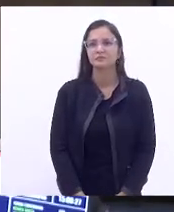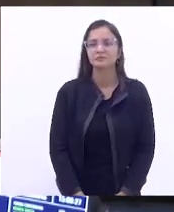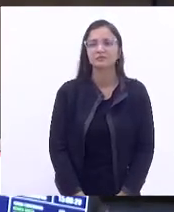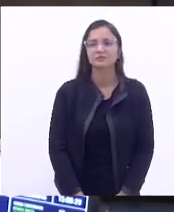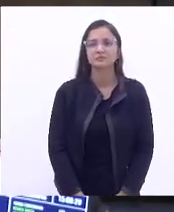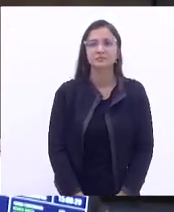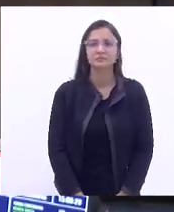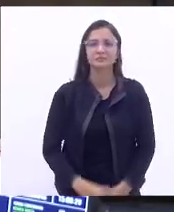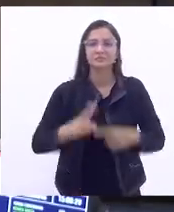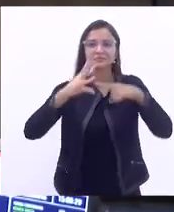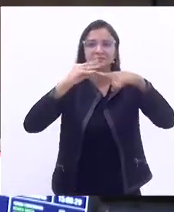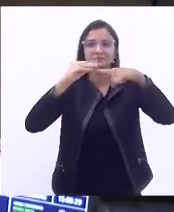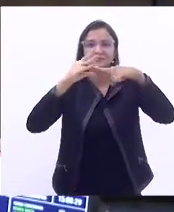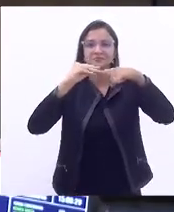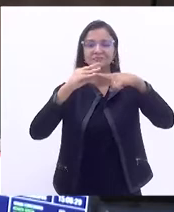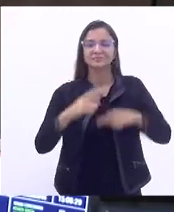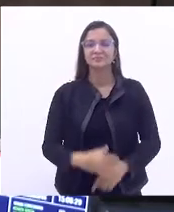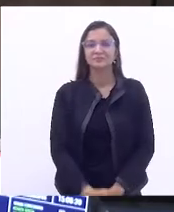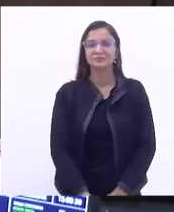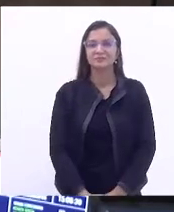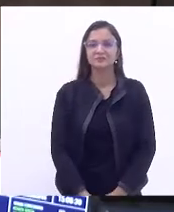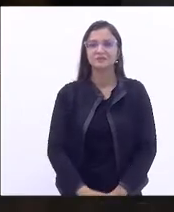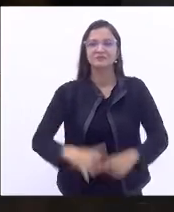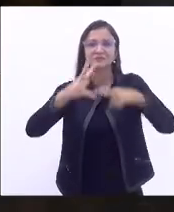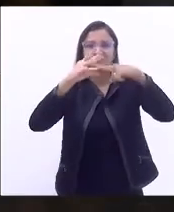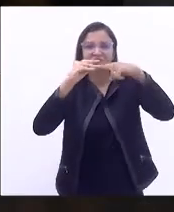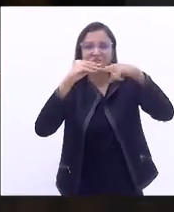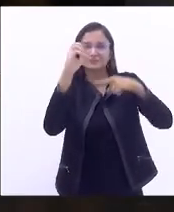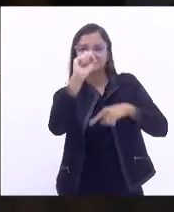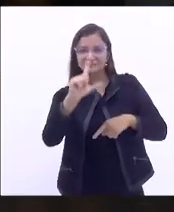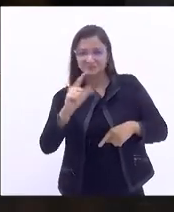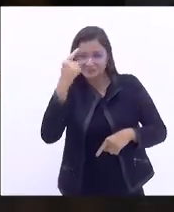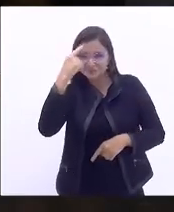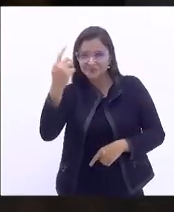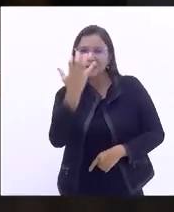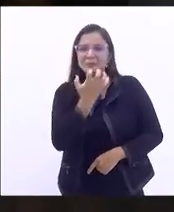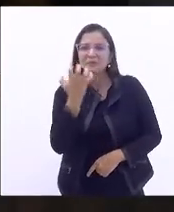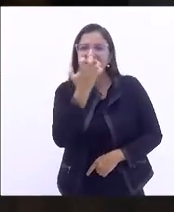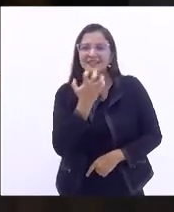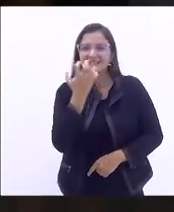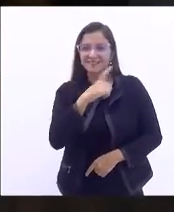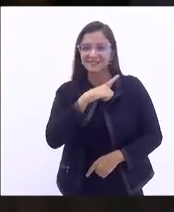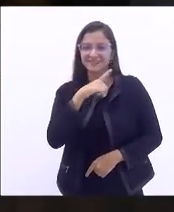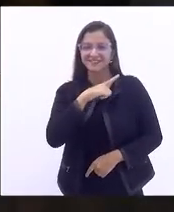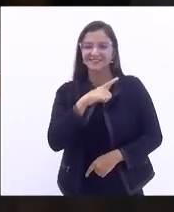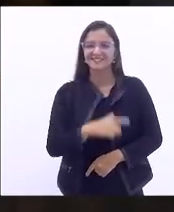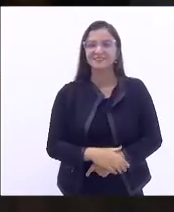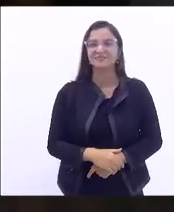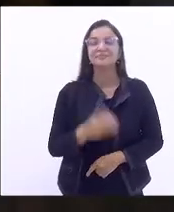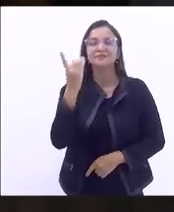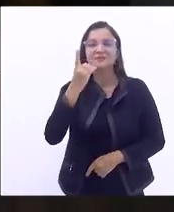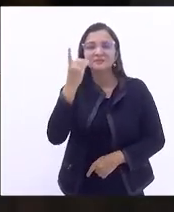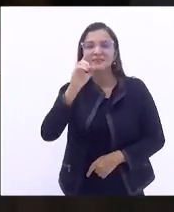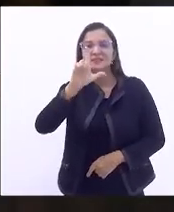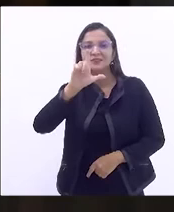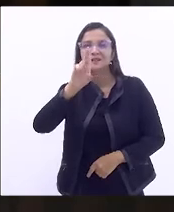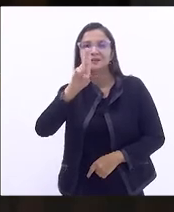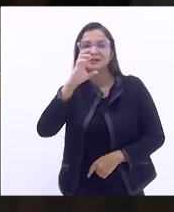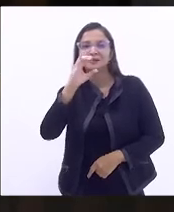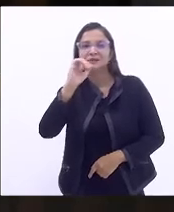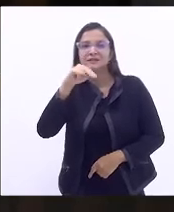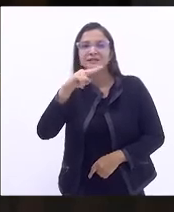A caneta. Caneta azul. Tinha uma música assim, né? Deputada Lucinha, deputada